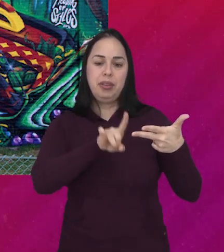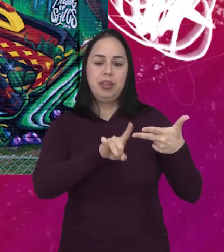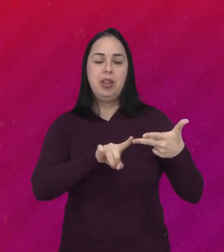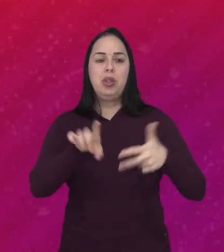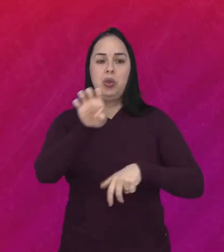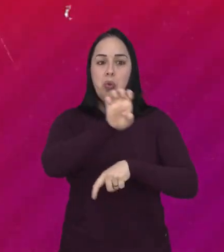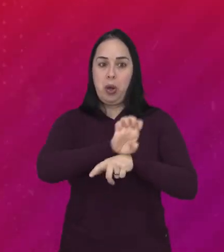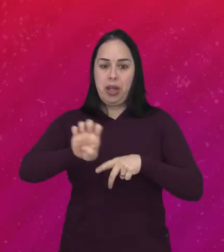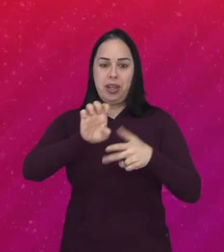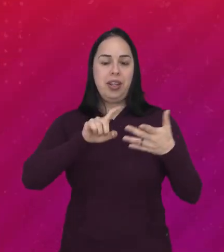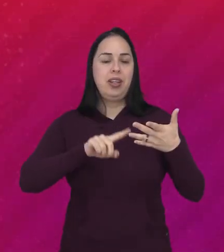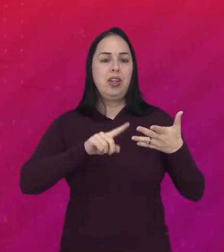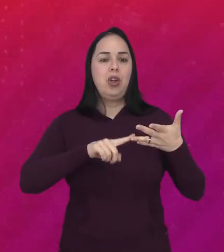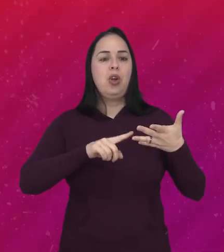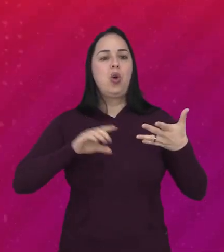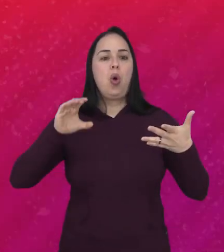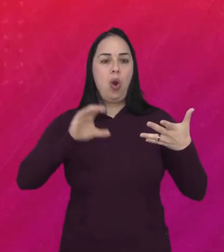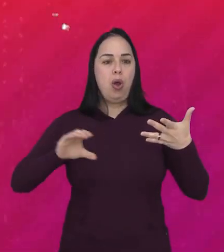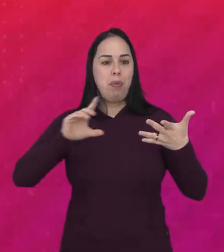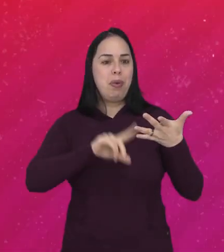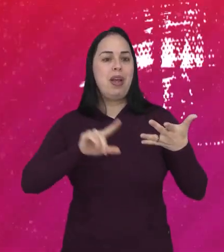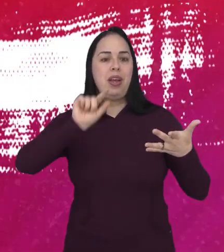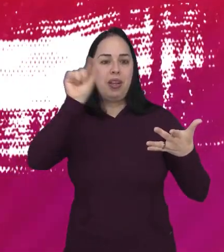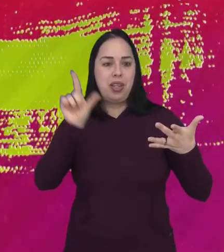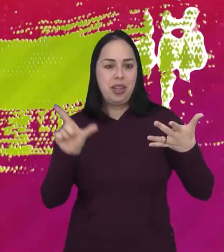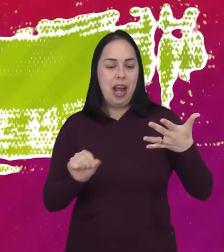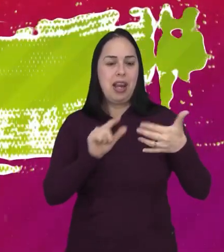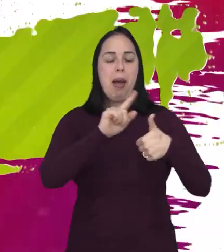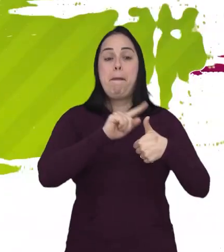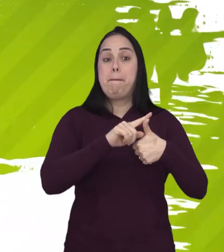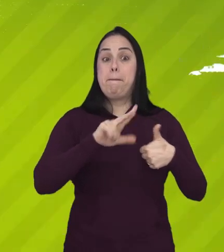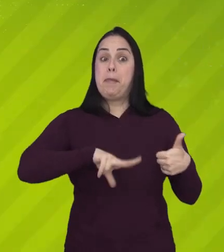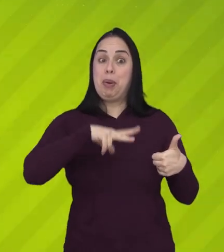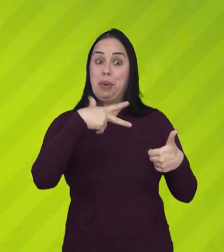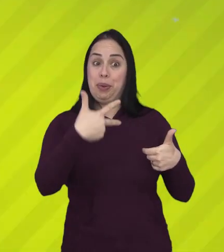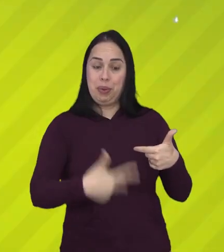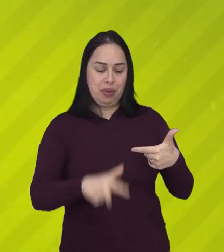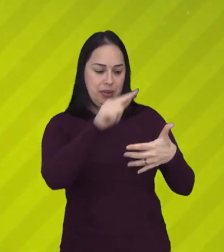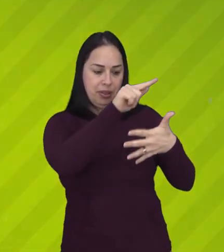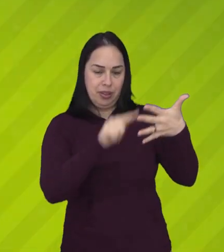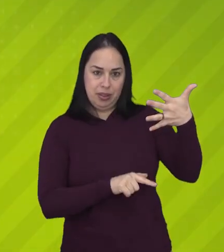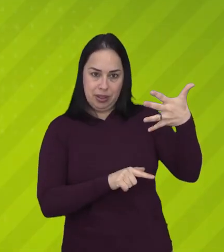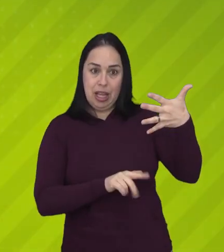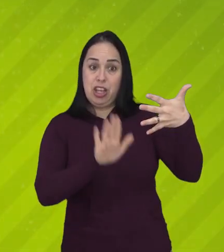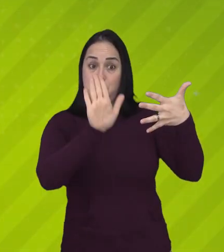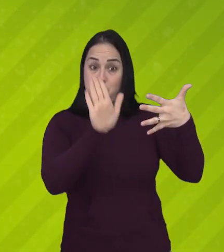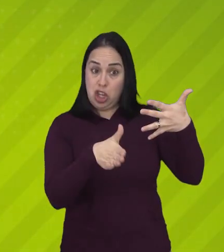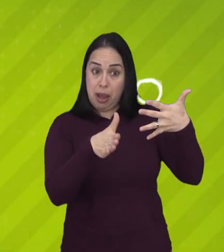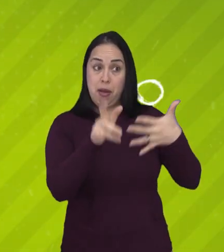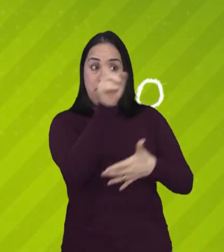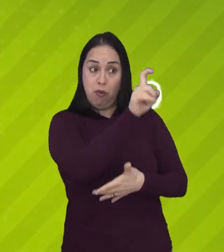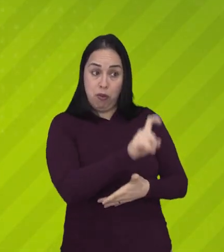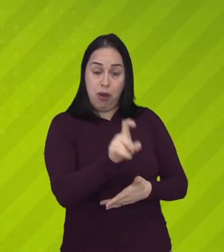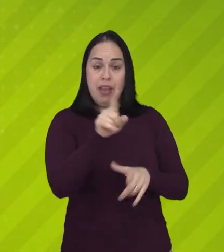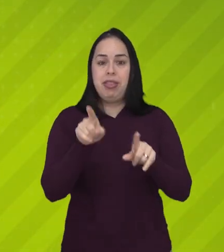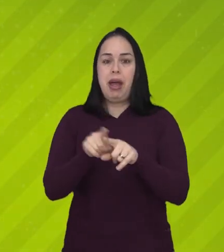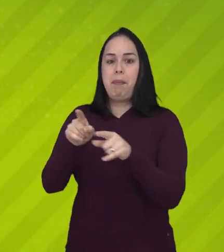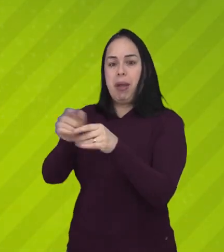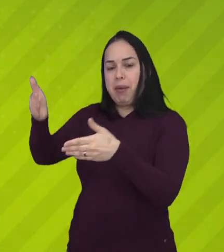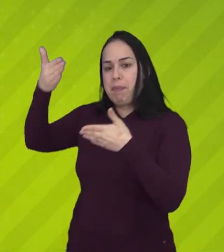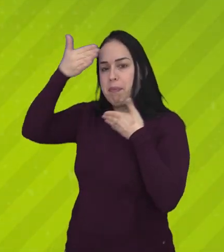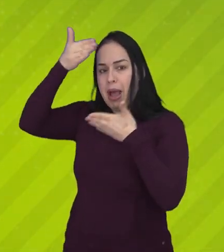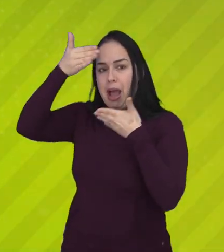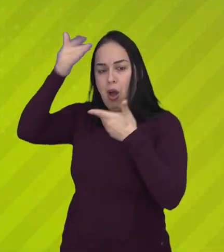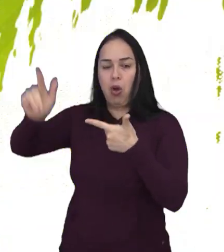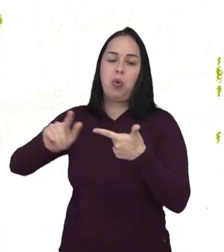no Equador, Colômbia, Itália, Portugal. Esses são 7 países que eu pintei. Também passei em Marrocos